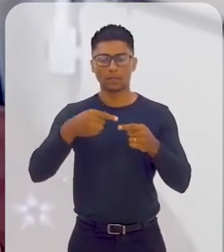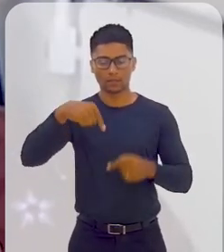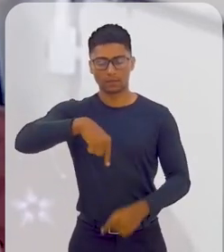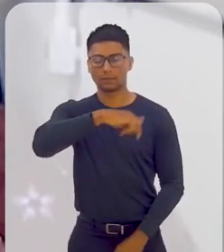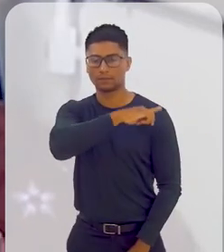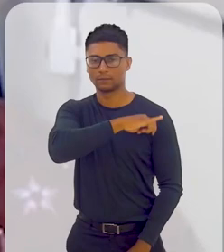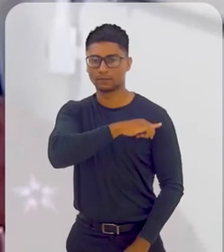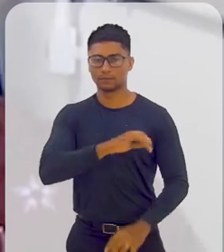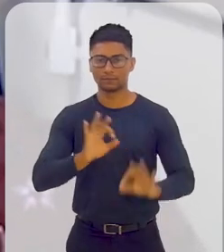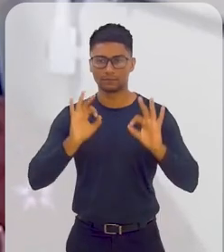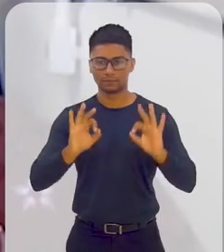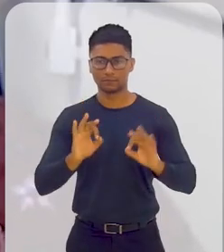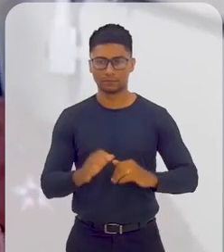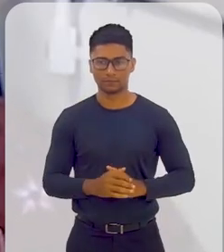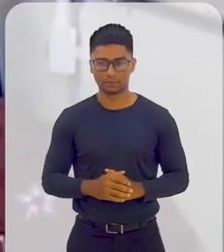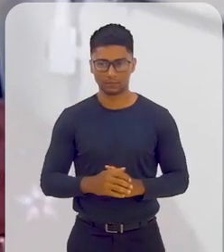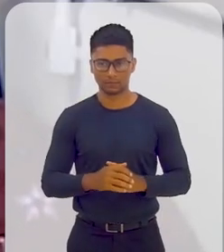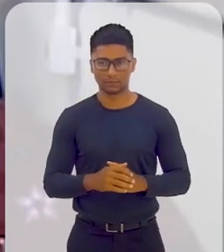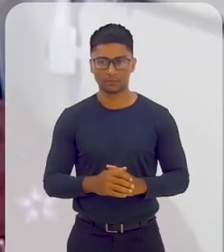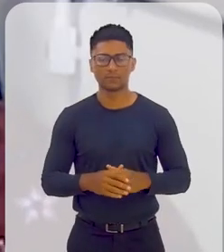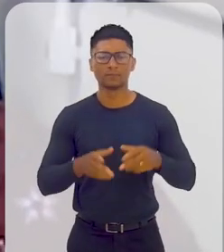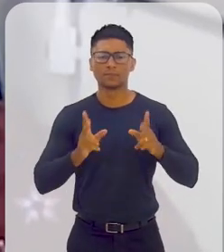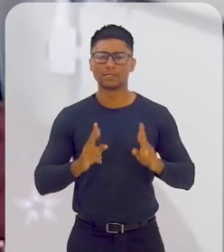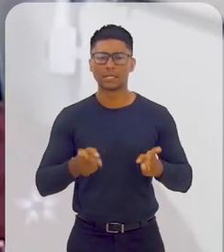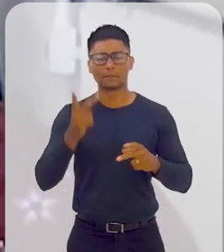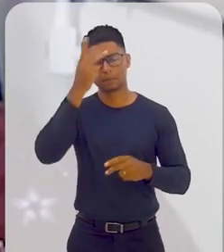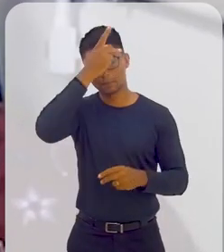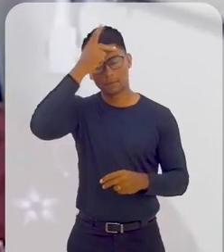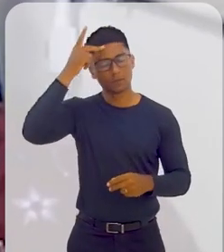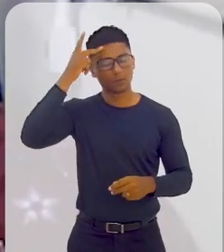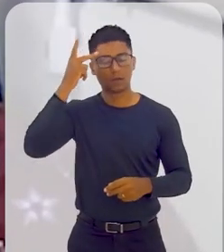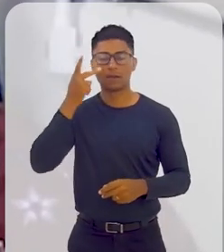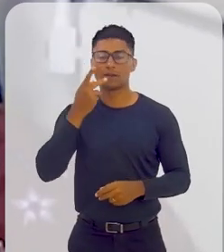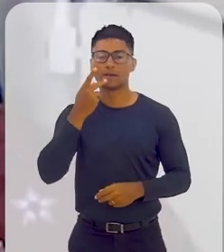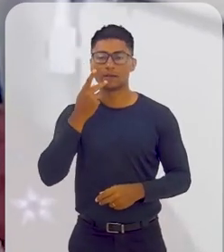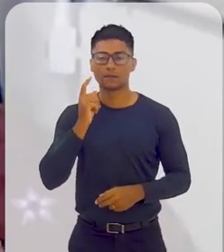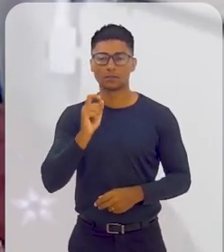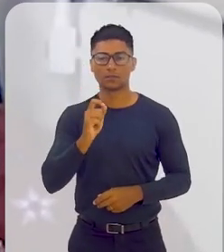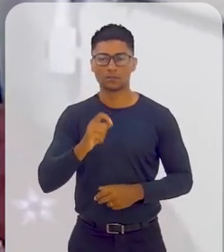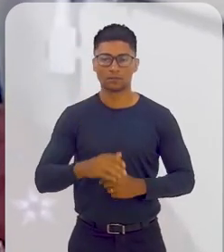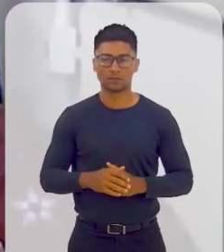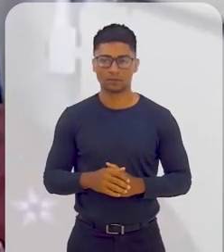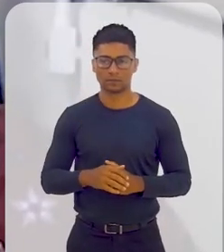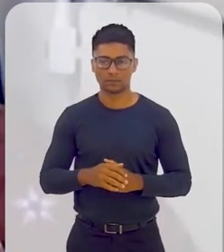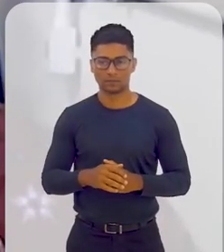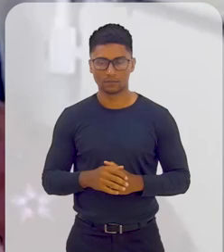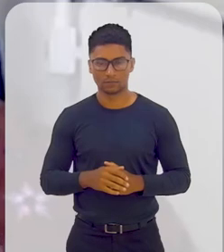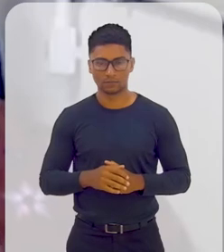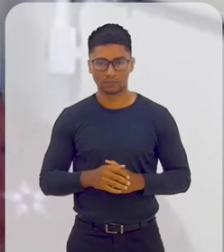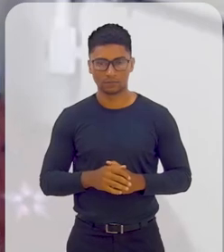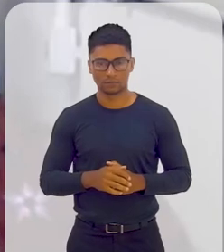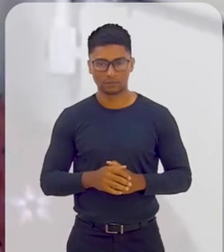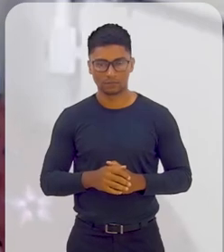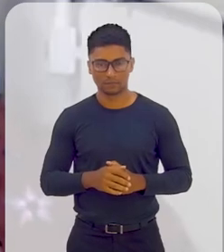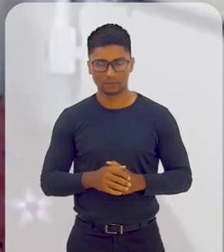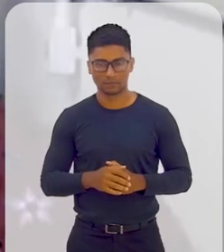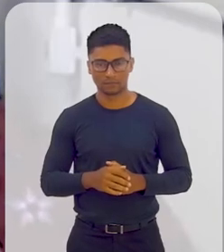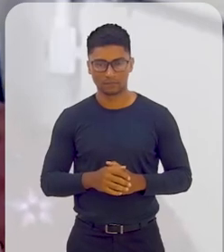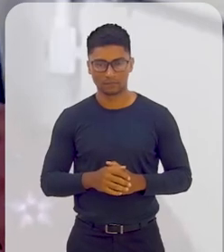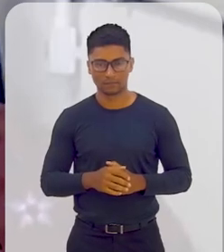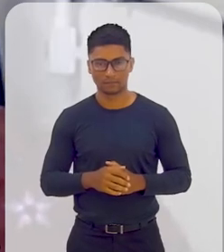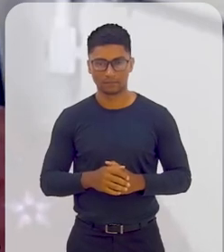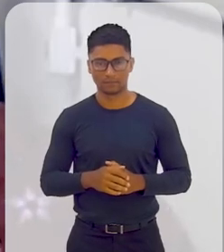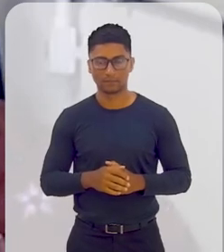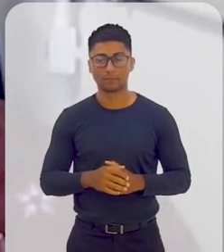Janeiro. É comum a gente ouvir de pessoas que não têm muita vinculação com